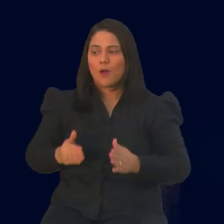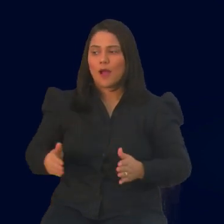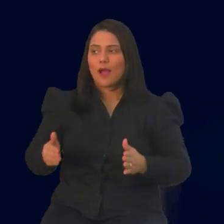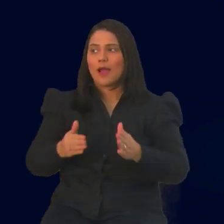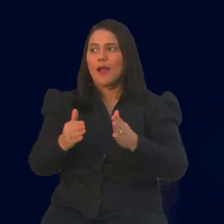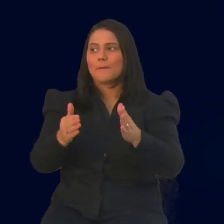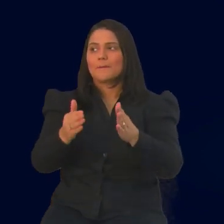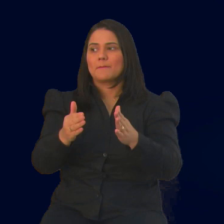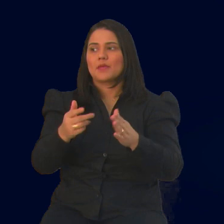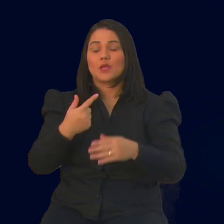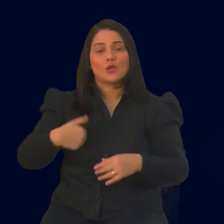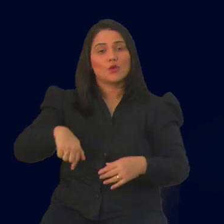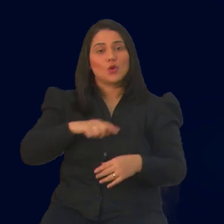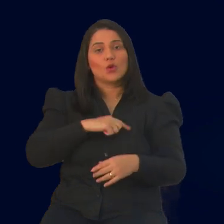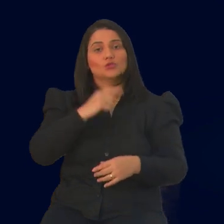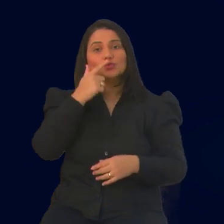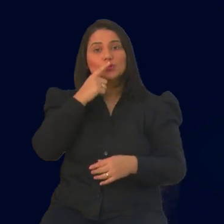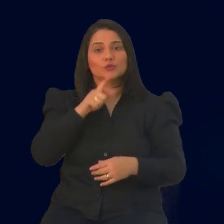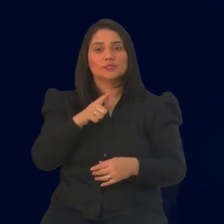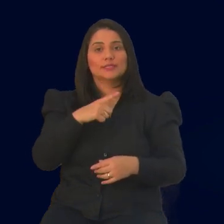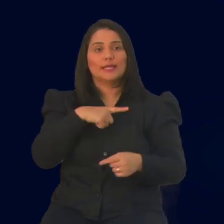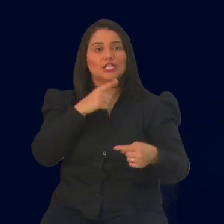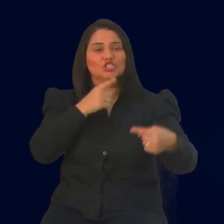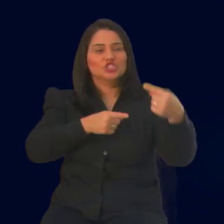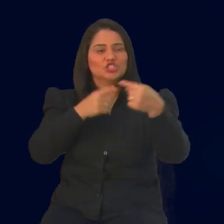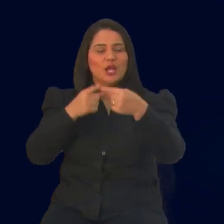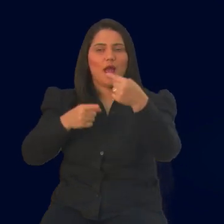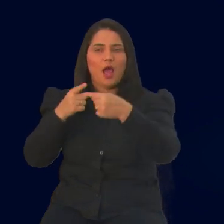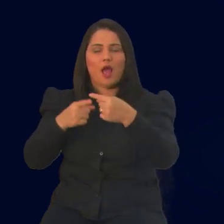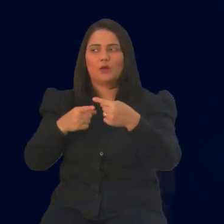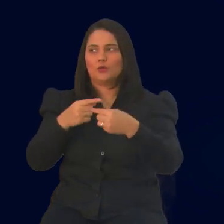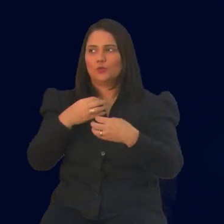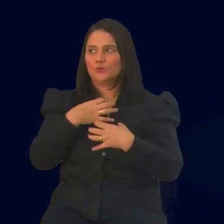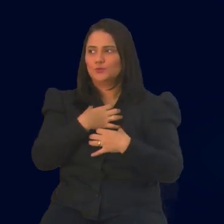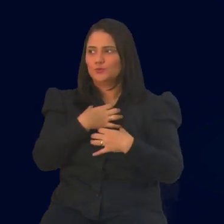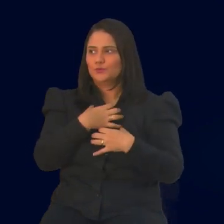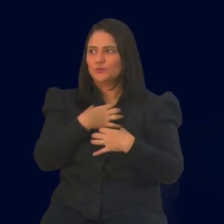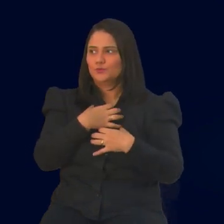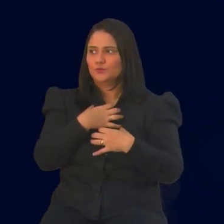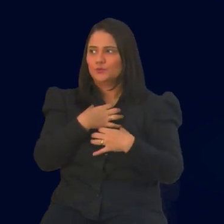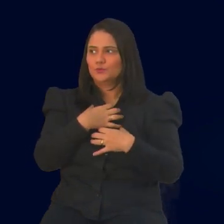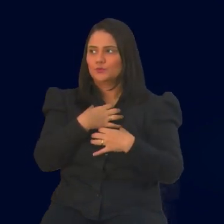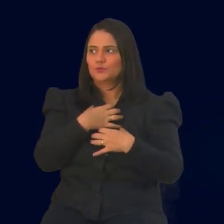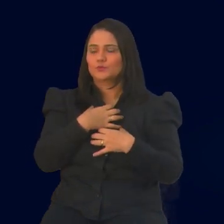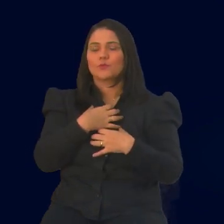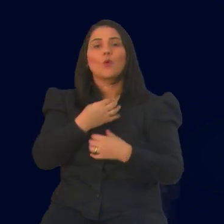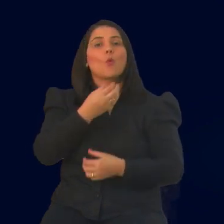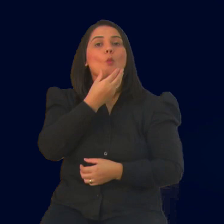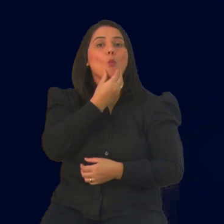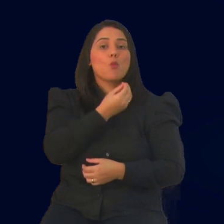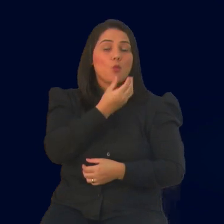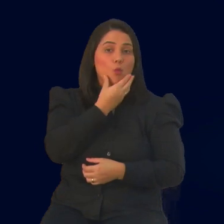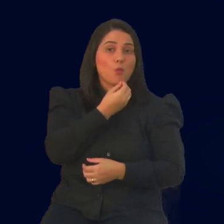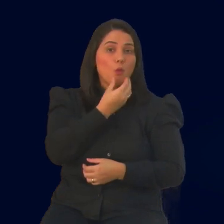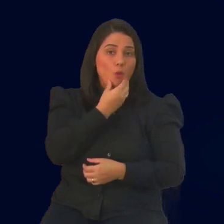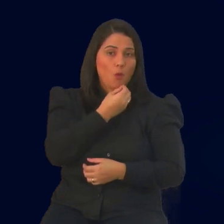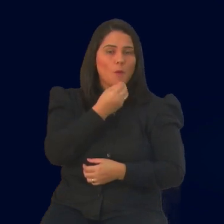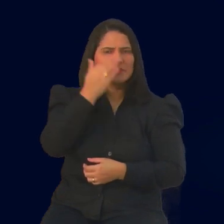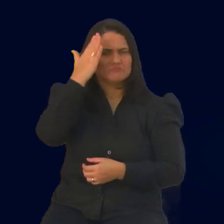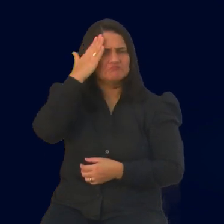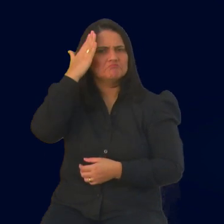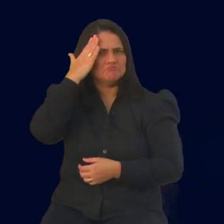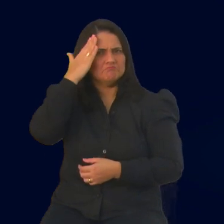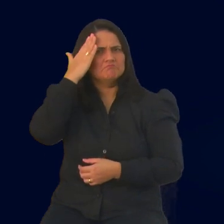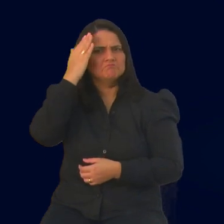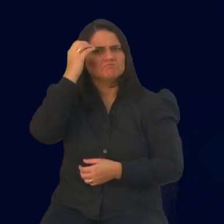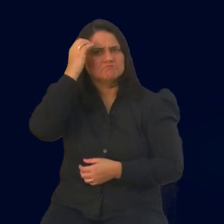lidar com esse diálogo interno. Que diz assim, um homem sábio descreveu certa vez os seus conflitos